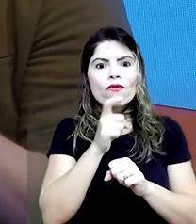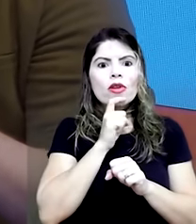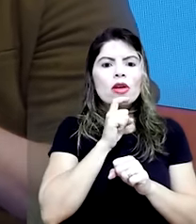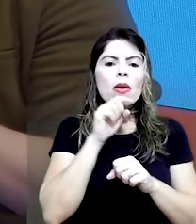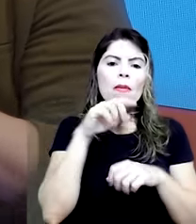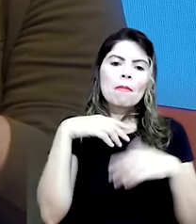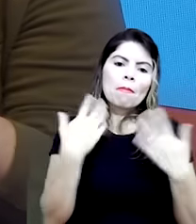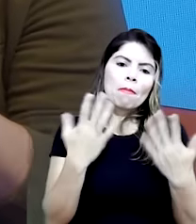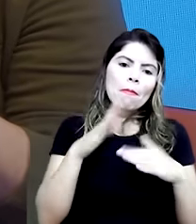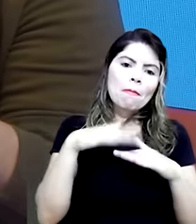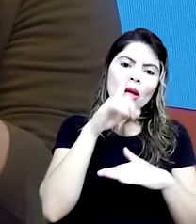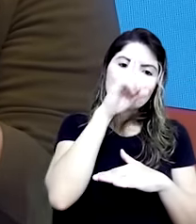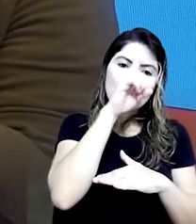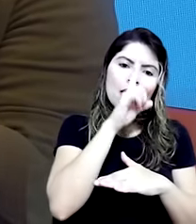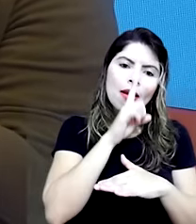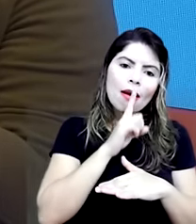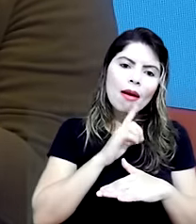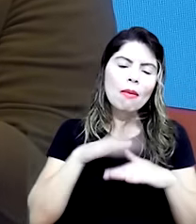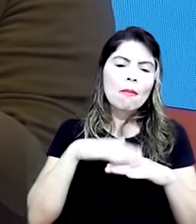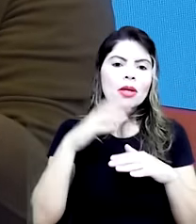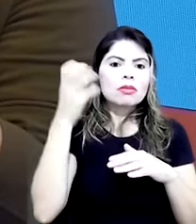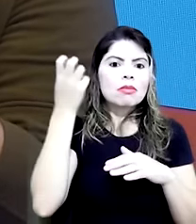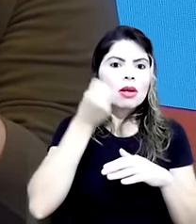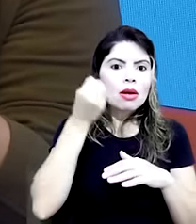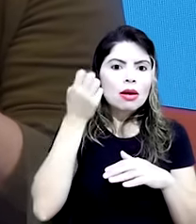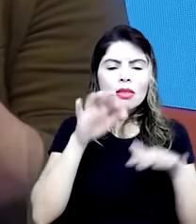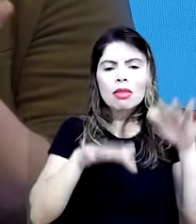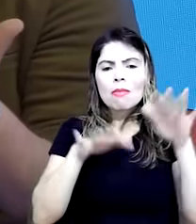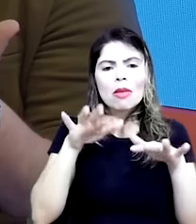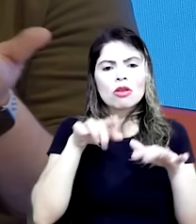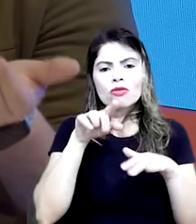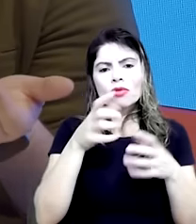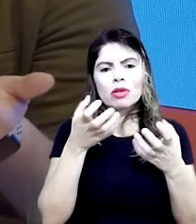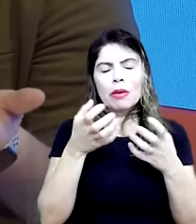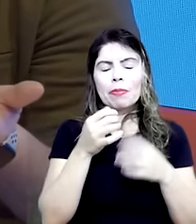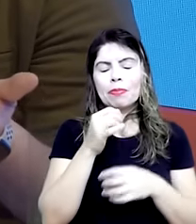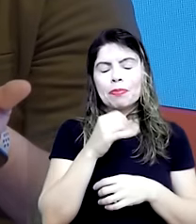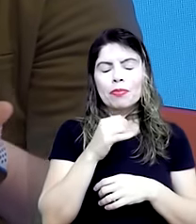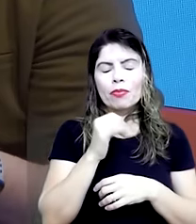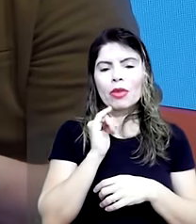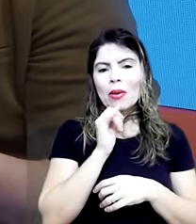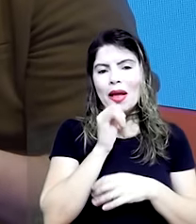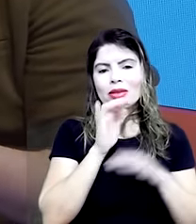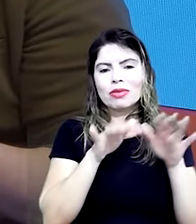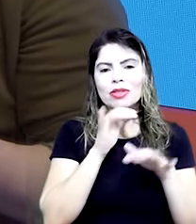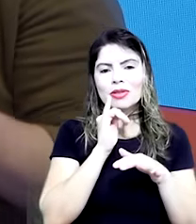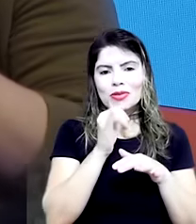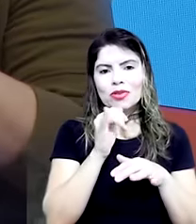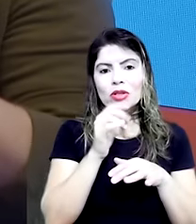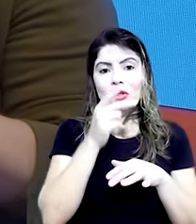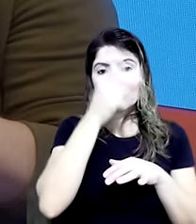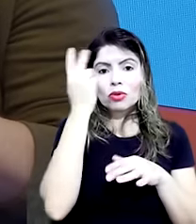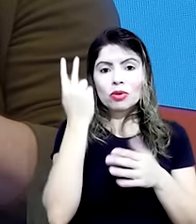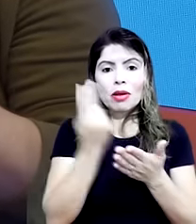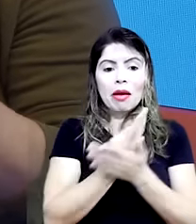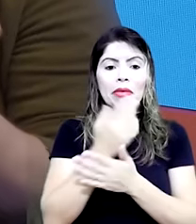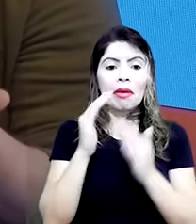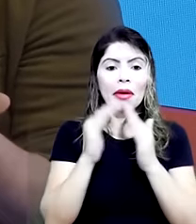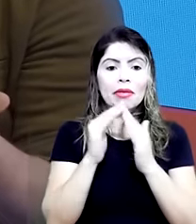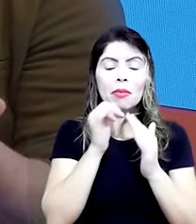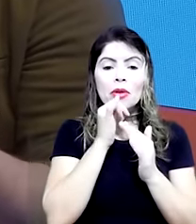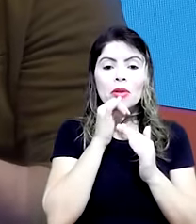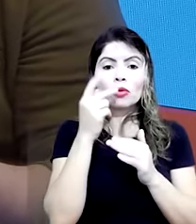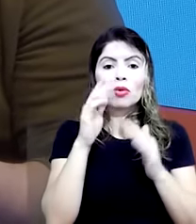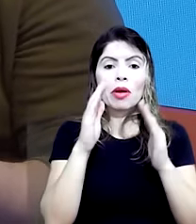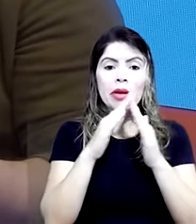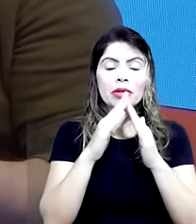quer causar aí eu falo assim Às vezes as pessoas erram em casa por exemplo você vai colocar na tua casa é melhor uma luz branca né na sala de casa uma luz